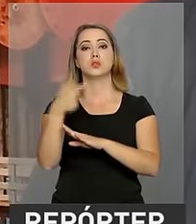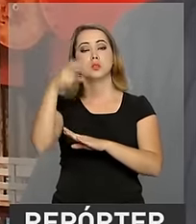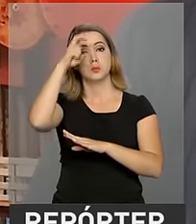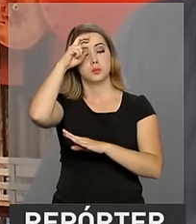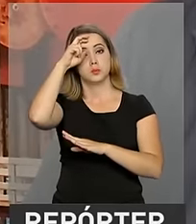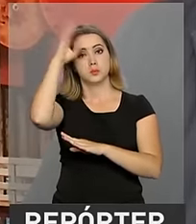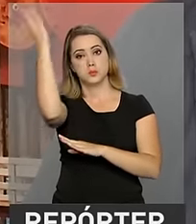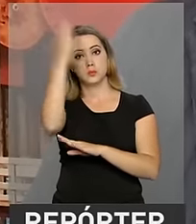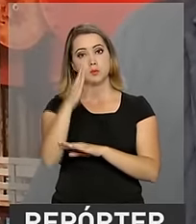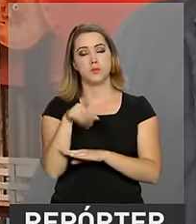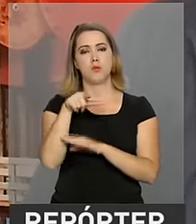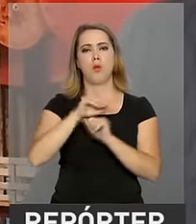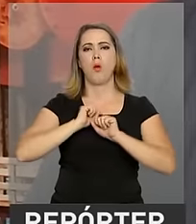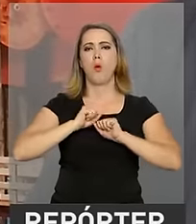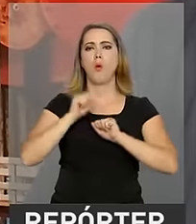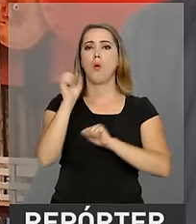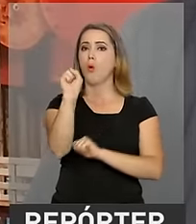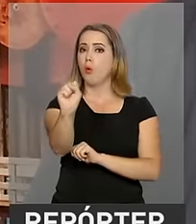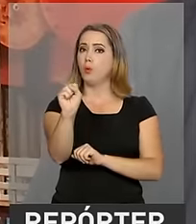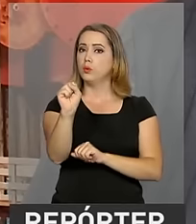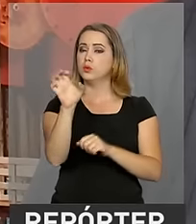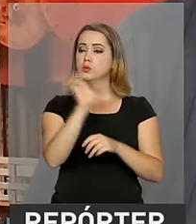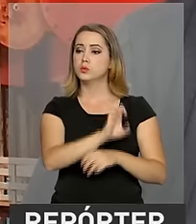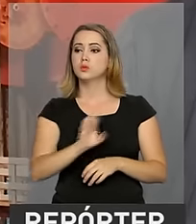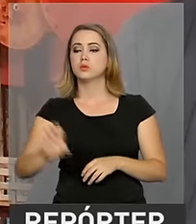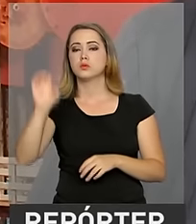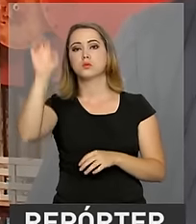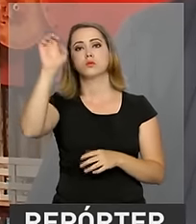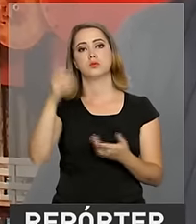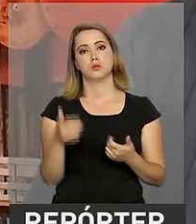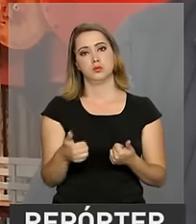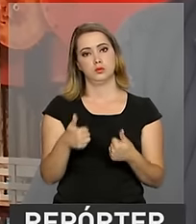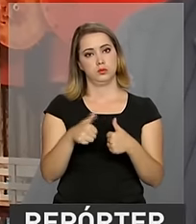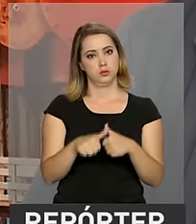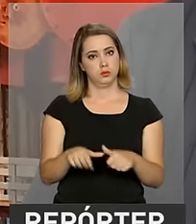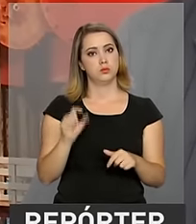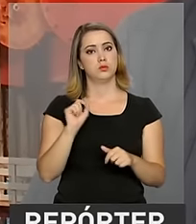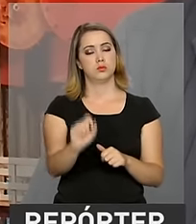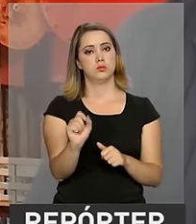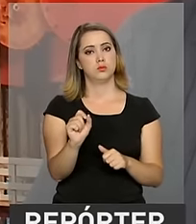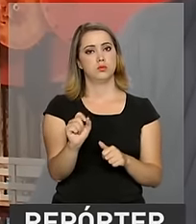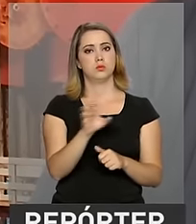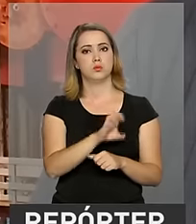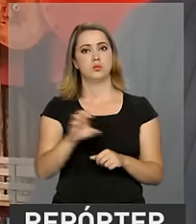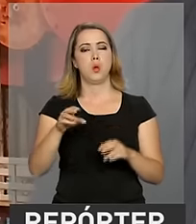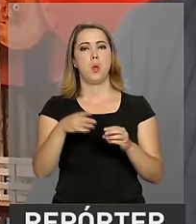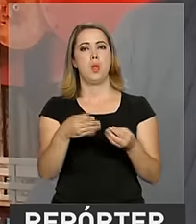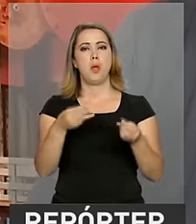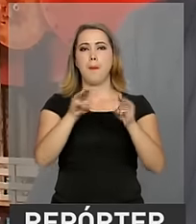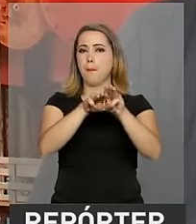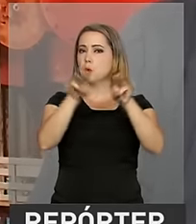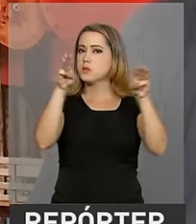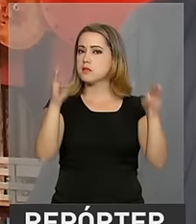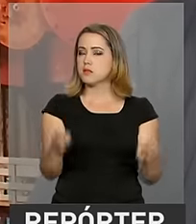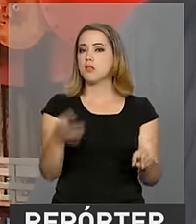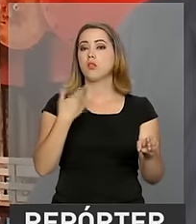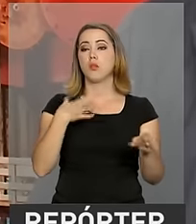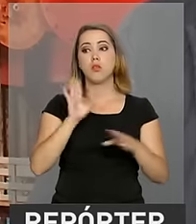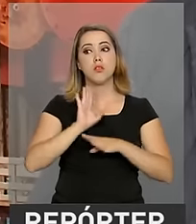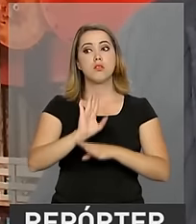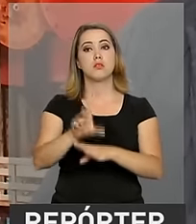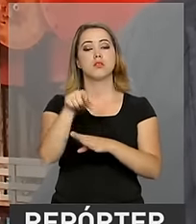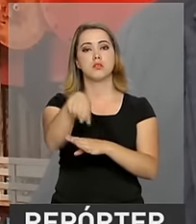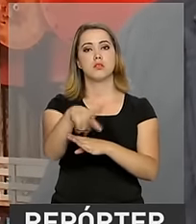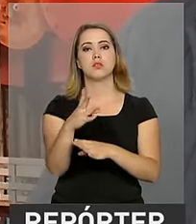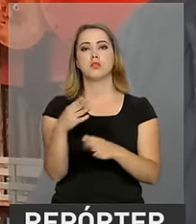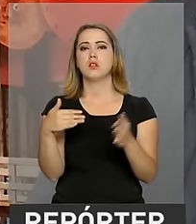brasileiro vai abranger aí 8 estados brasileiros, são 8 museus e instituições museológicas que estarão sendo contempladas com